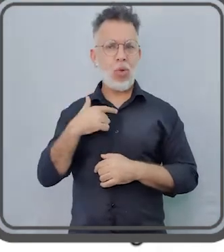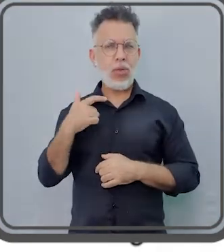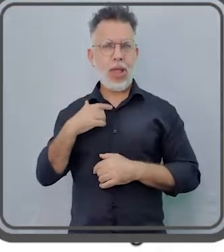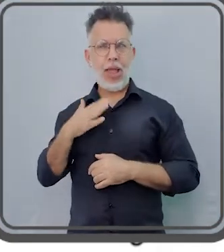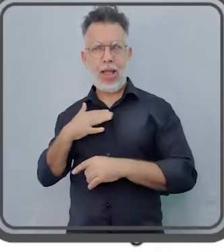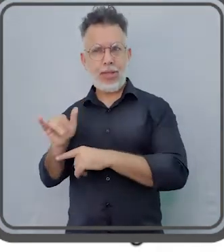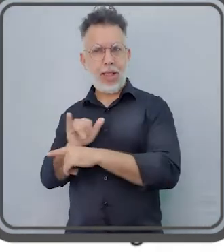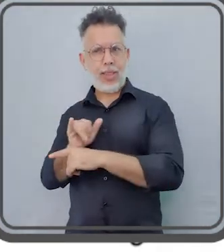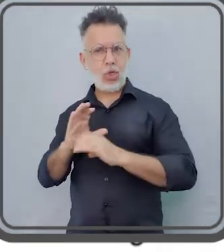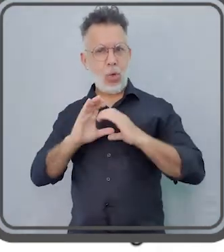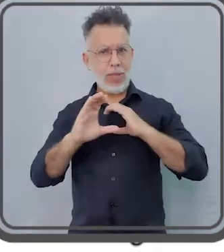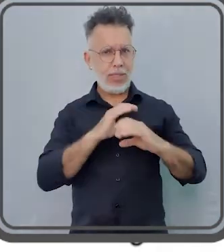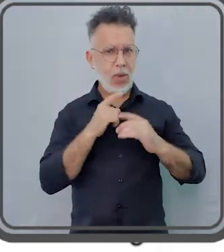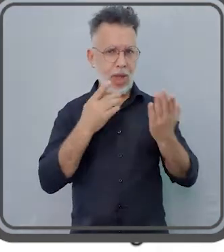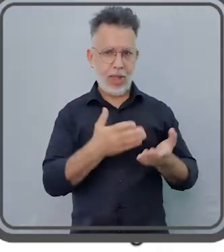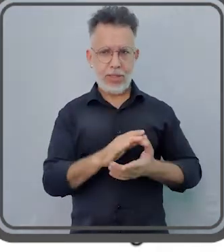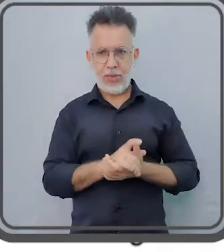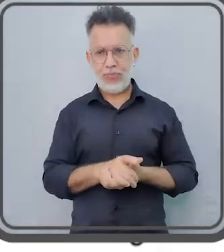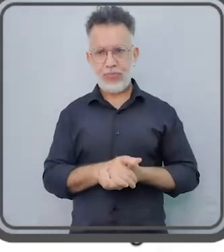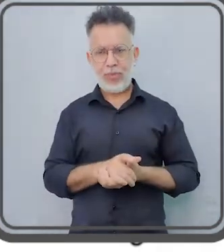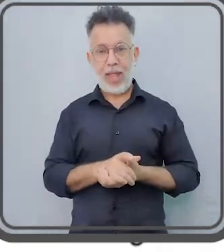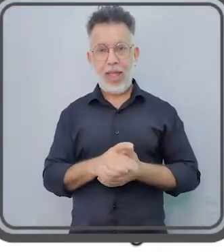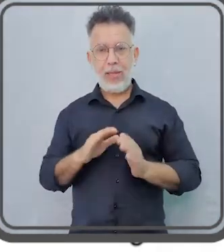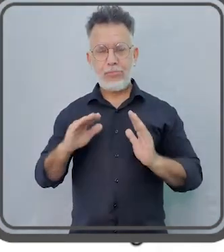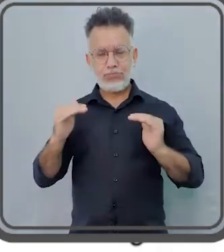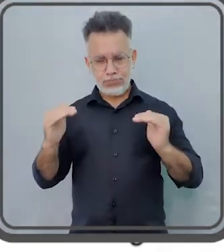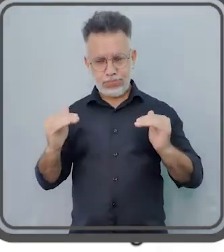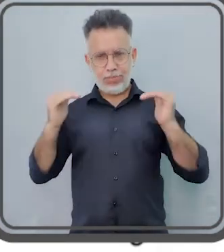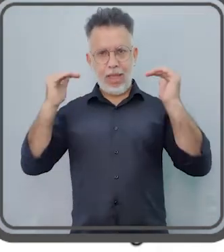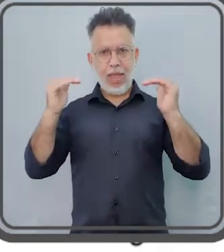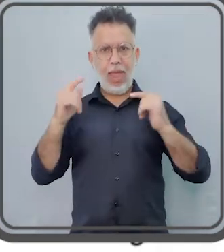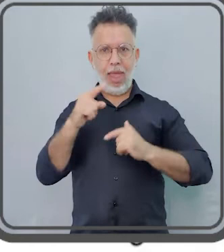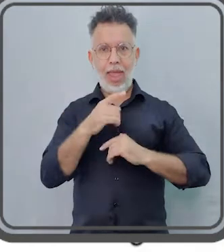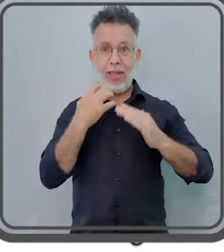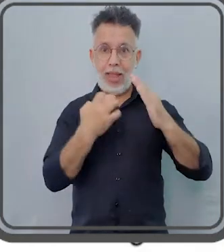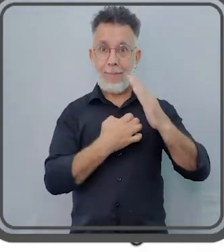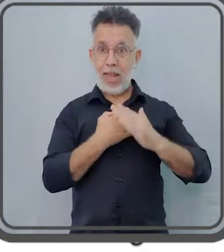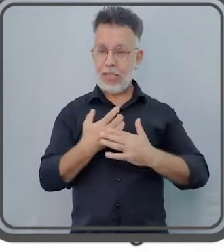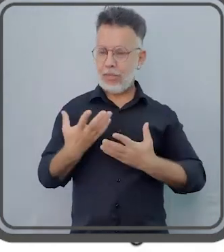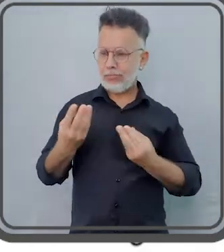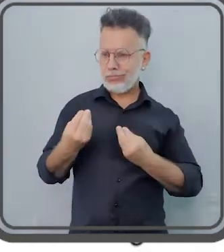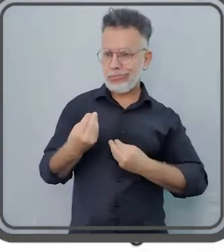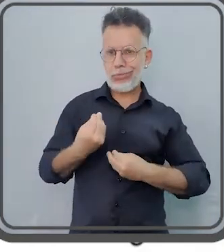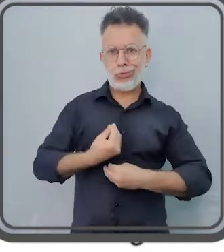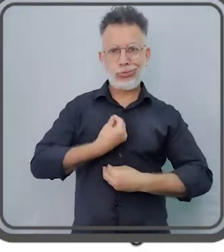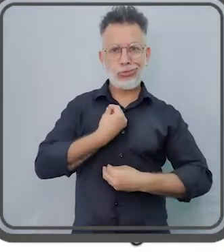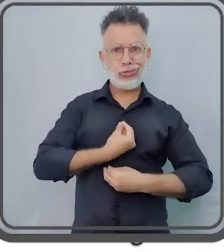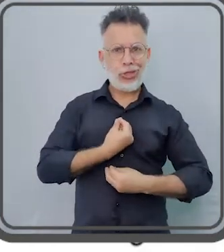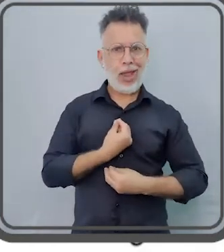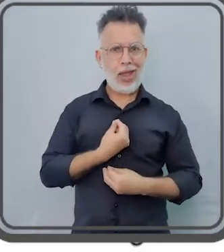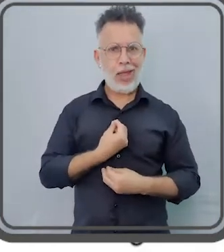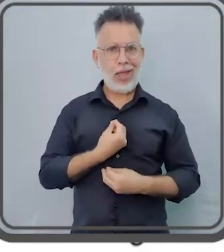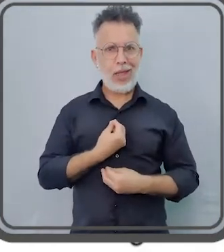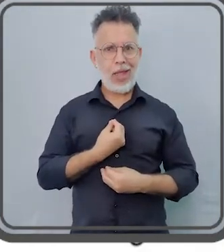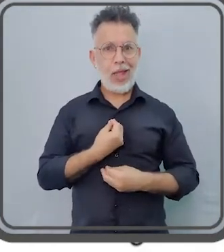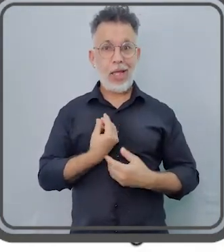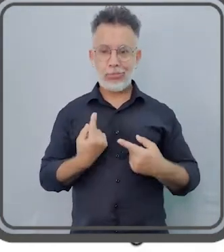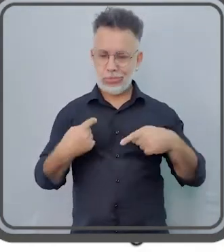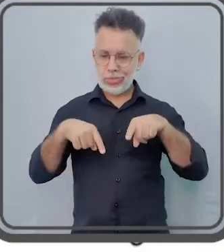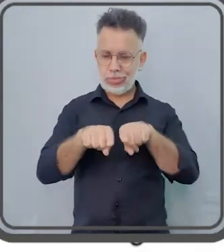essa, de enaltecer essa empresa cheia de vida, materializado nas sócias fundadoras.